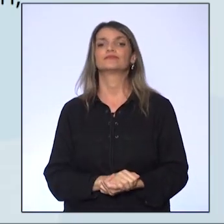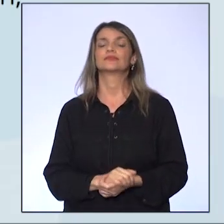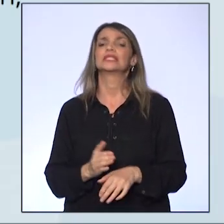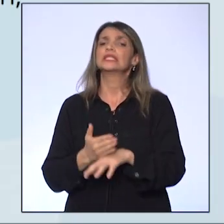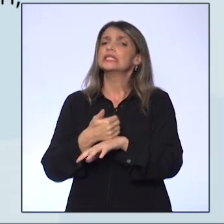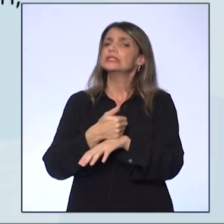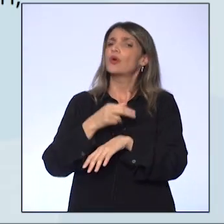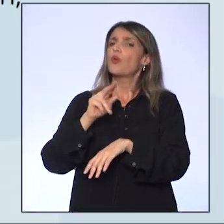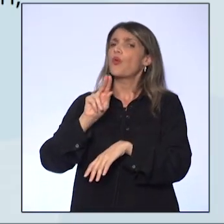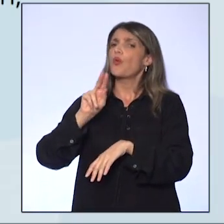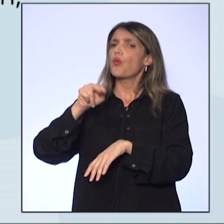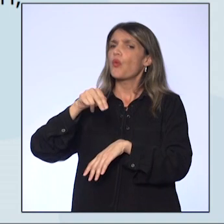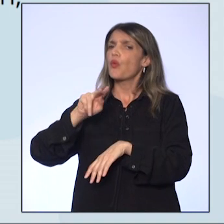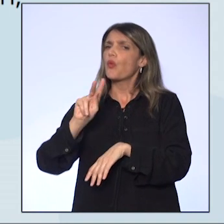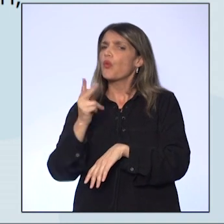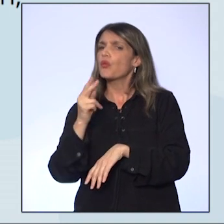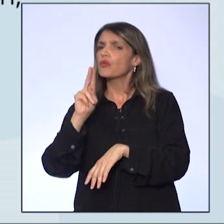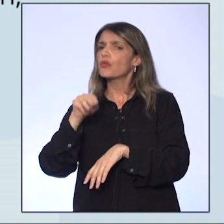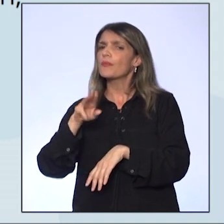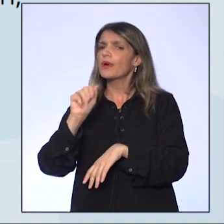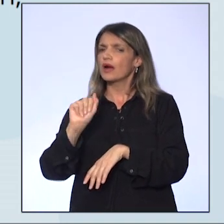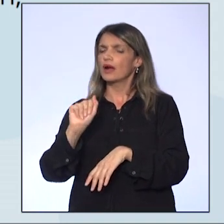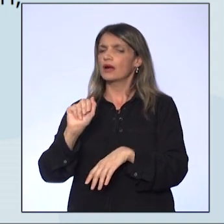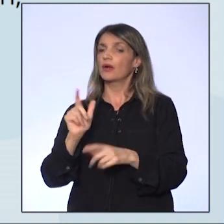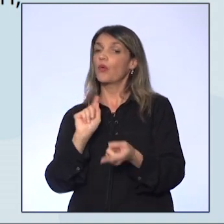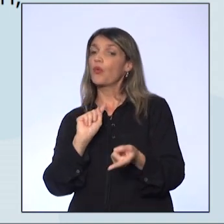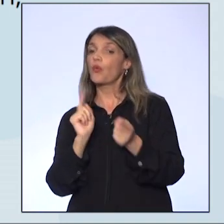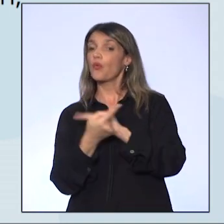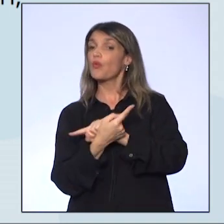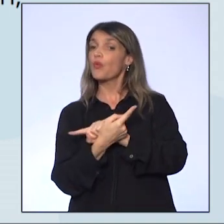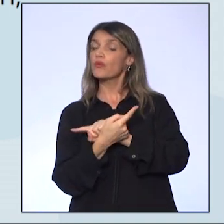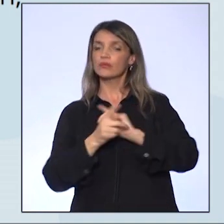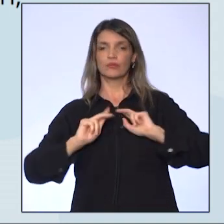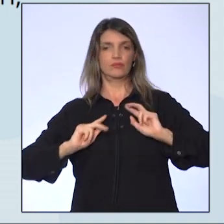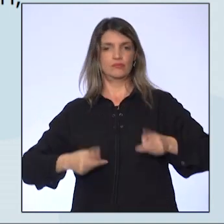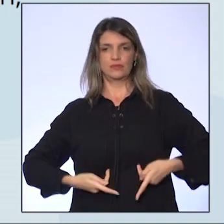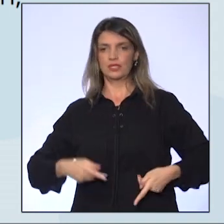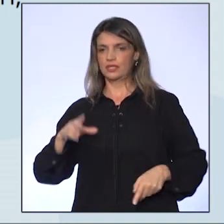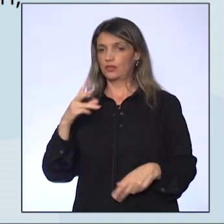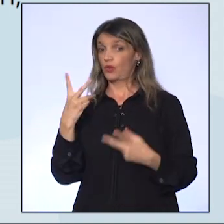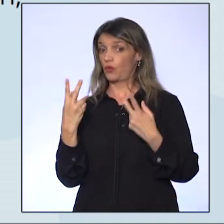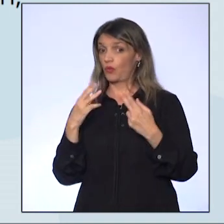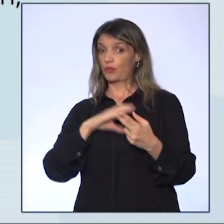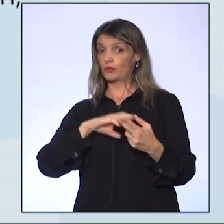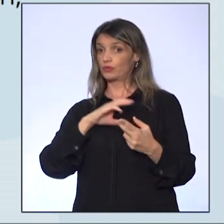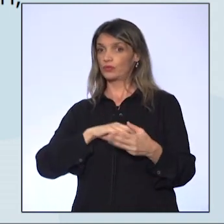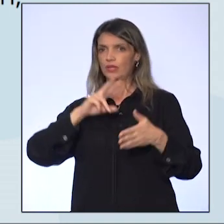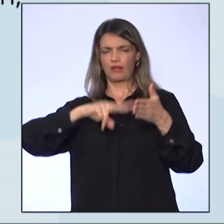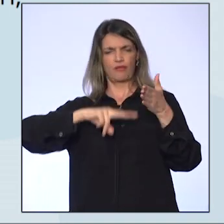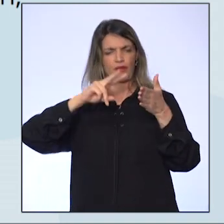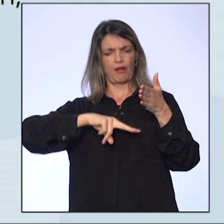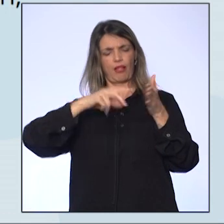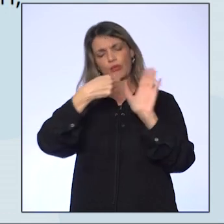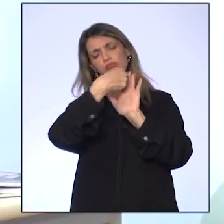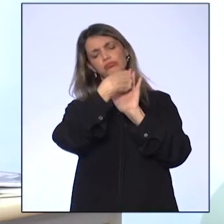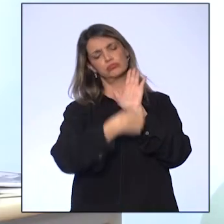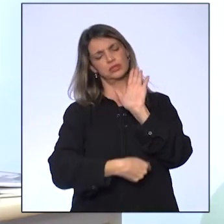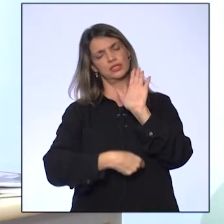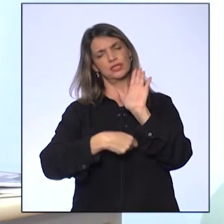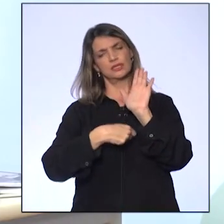um prefixo, que é o contrário de humano, igual ao português. Então, quando você vai ler um texto em inglês, você tem que fazer